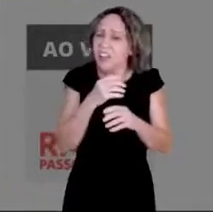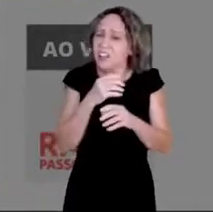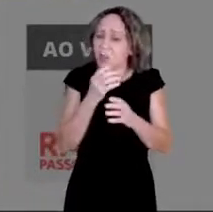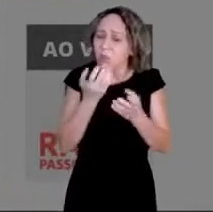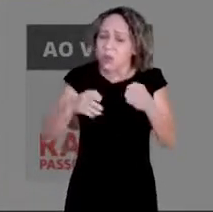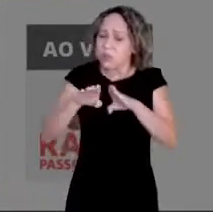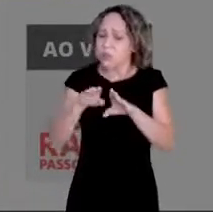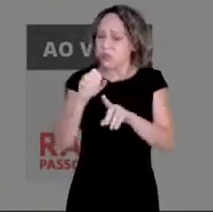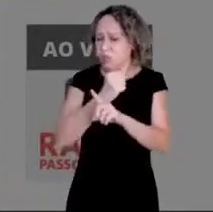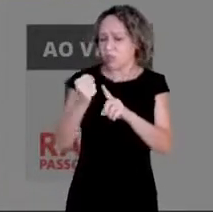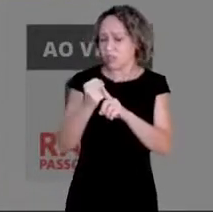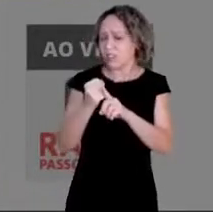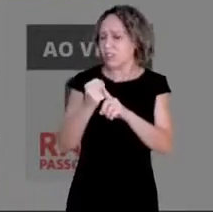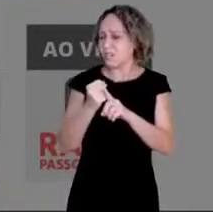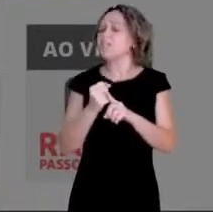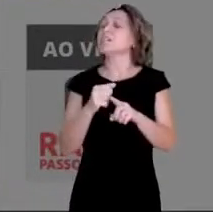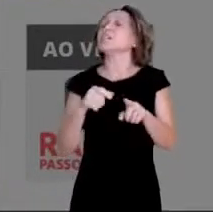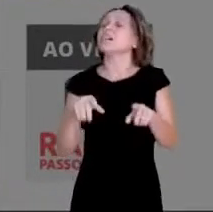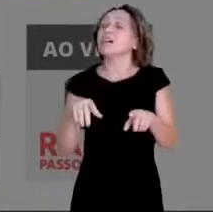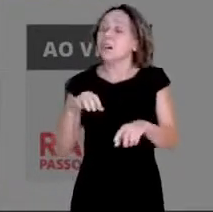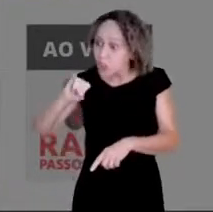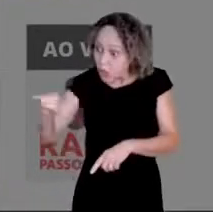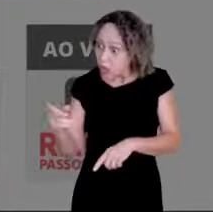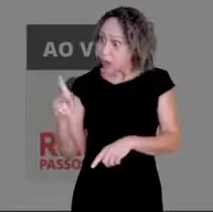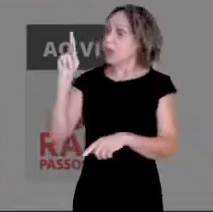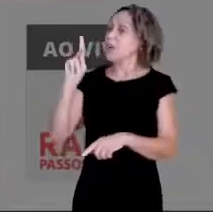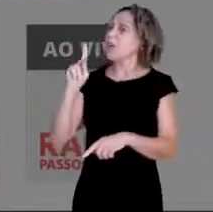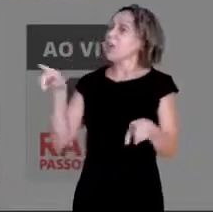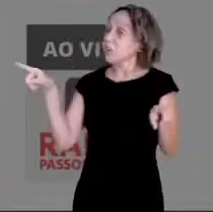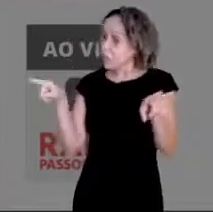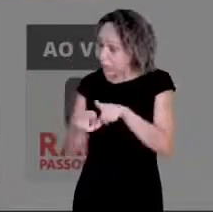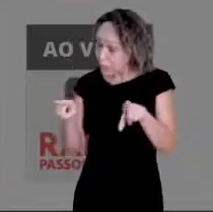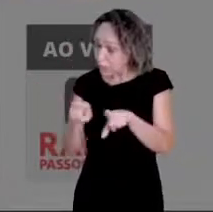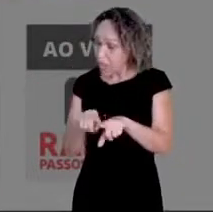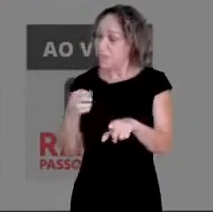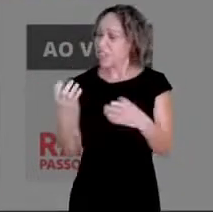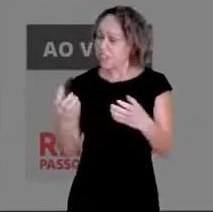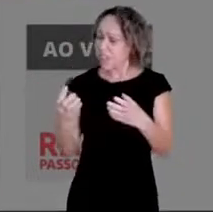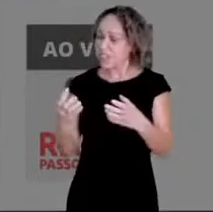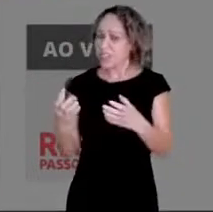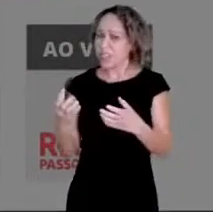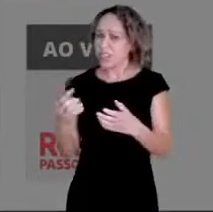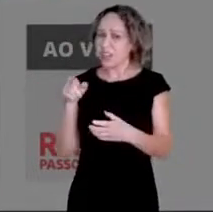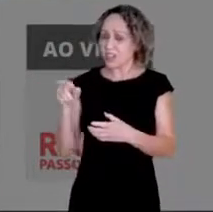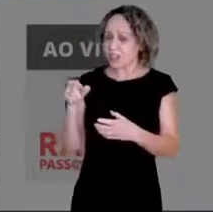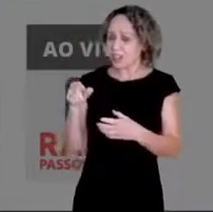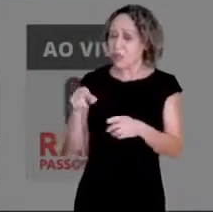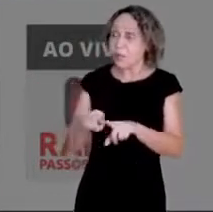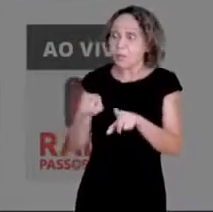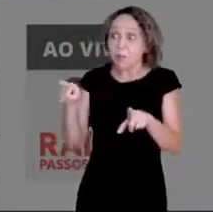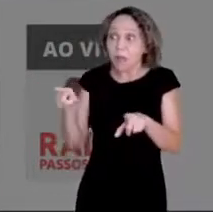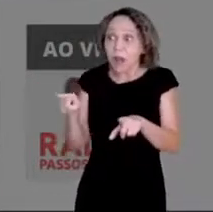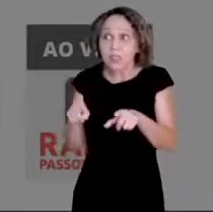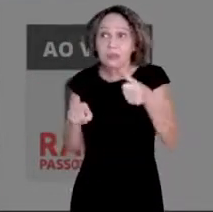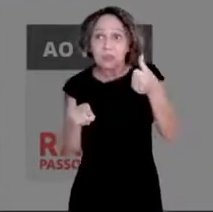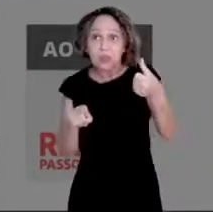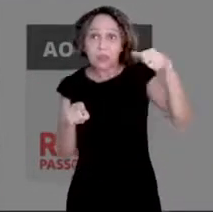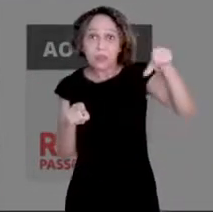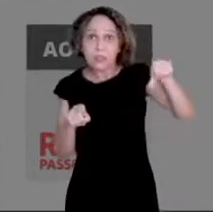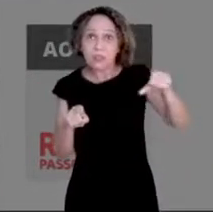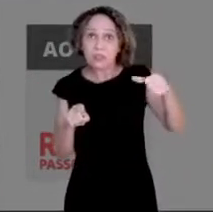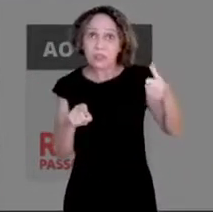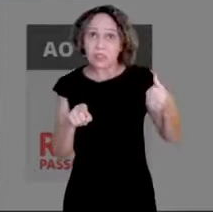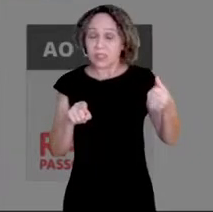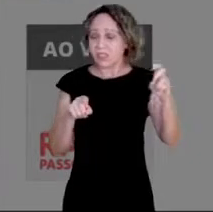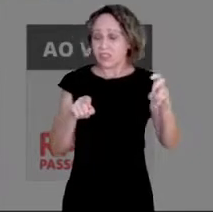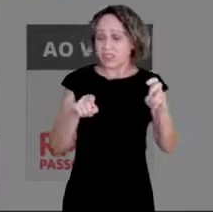do povo trabalhador. Muito bem. Ex-presidente, o senhor mencionou aqui a questão da falta de investimentos, né? Nós